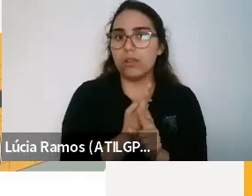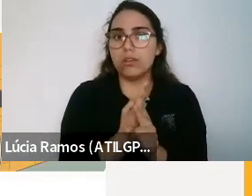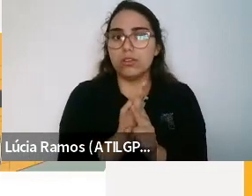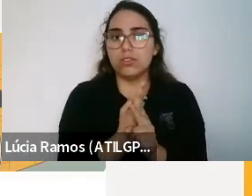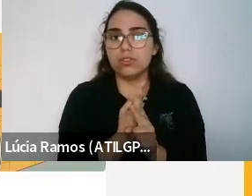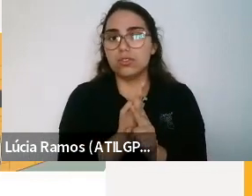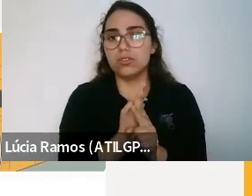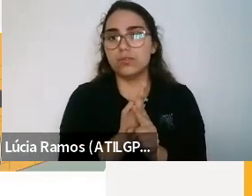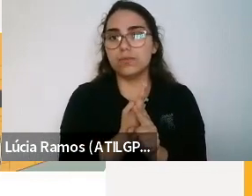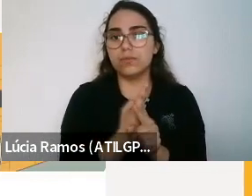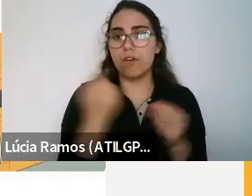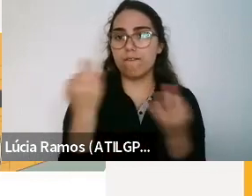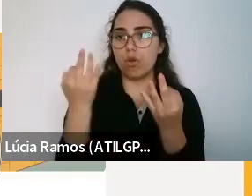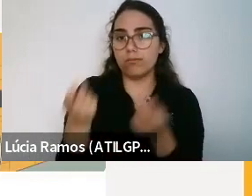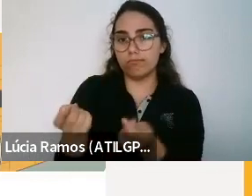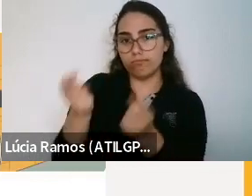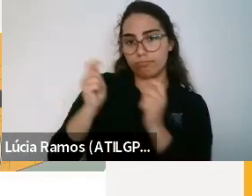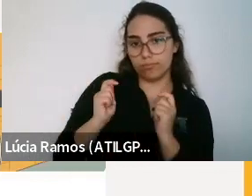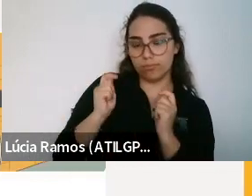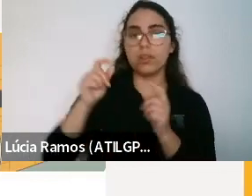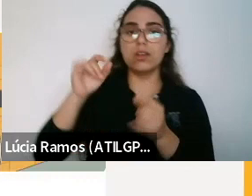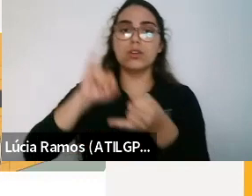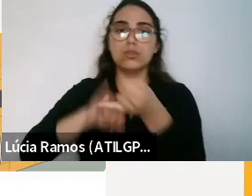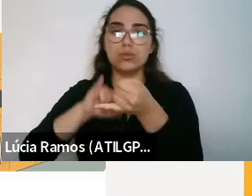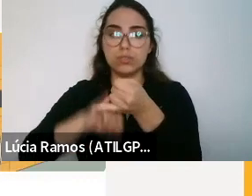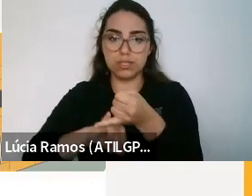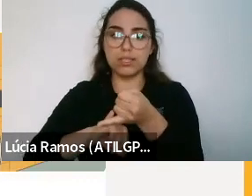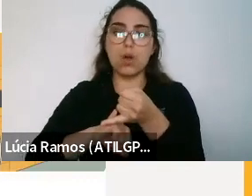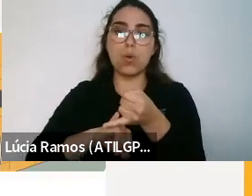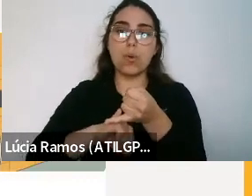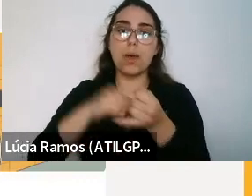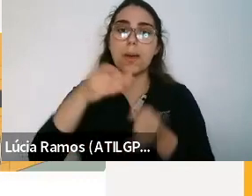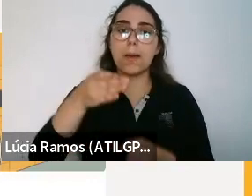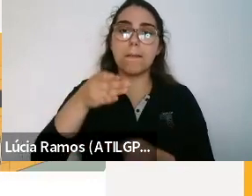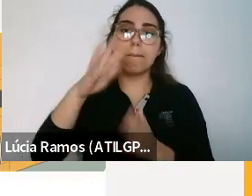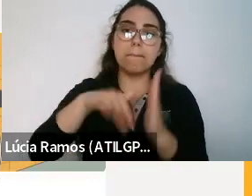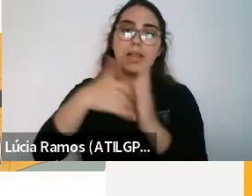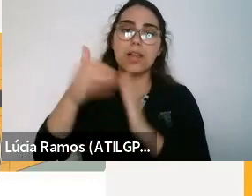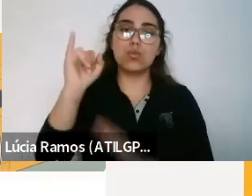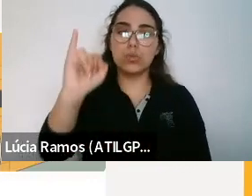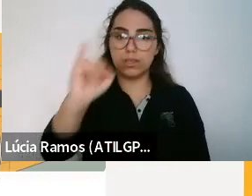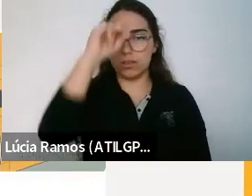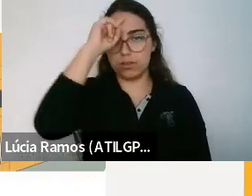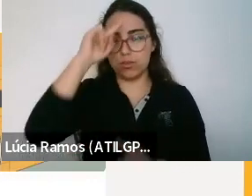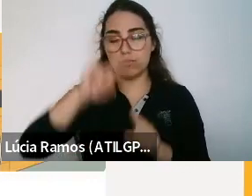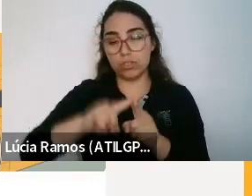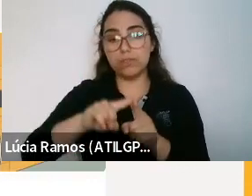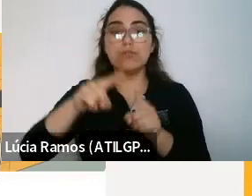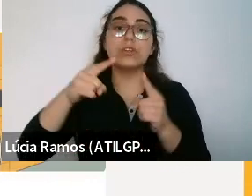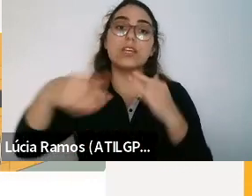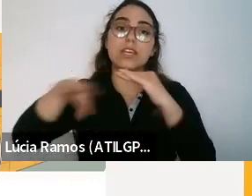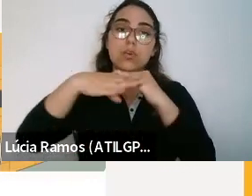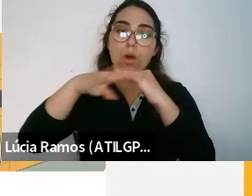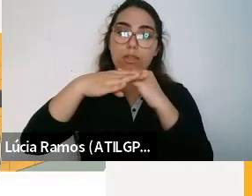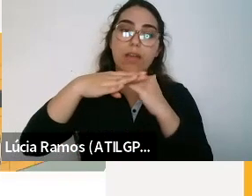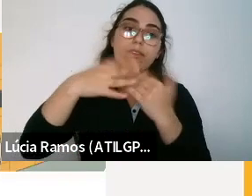que nos foram cedidos pela Associação Plano I para a Igualdade e Inclusão. Depois também